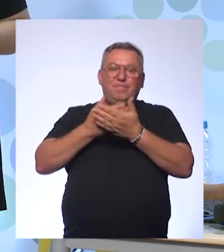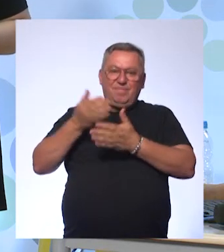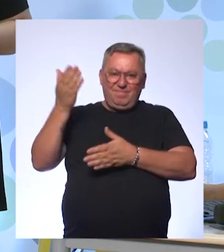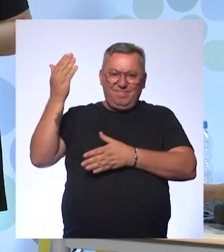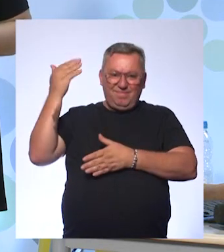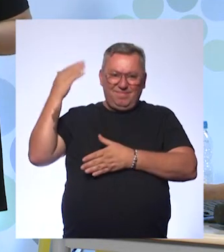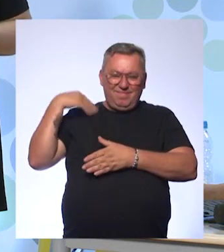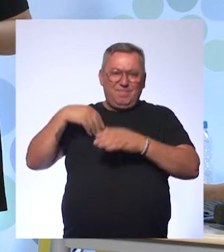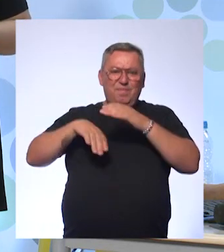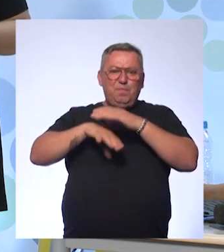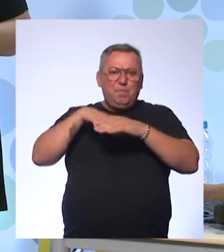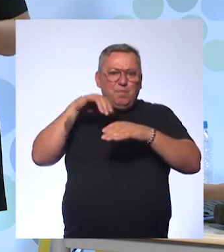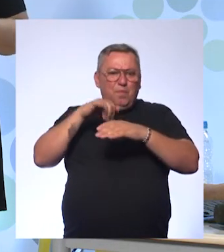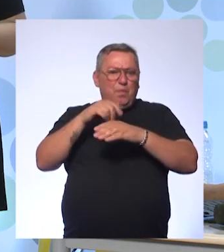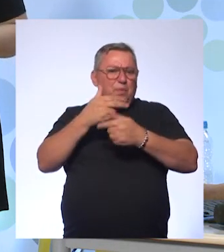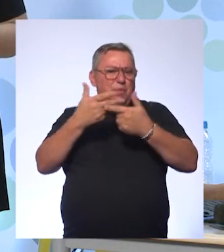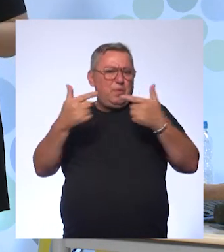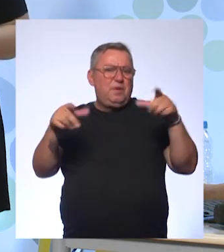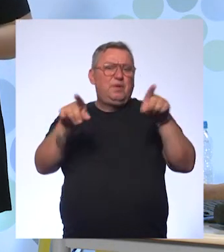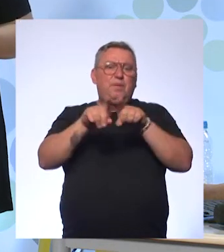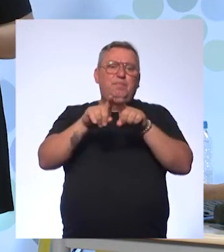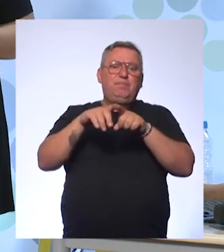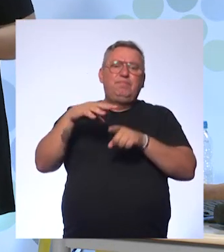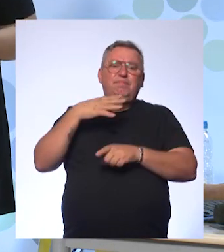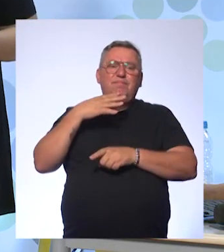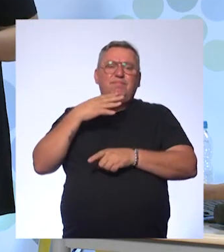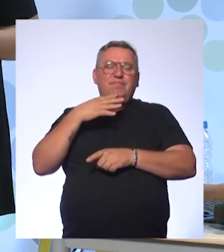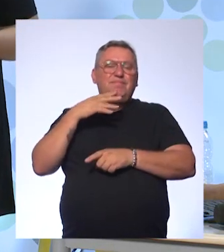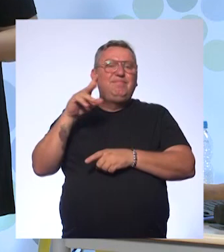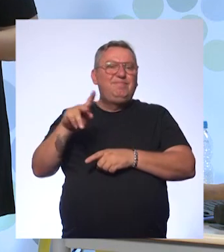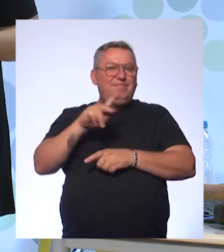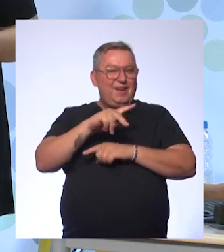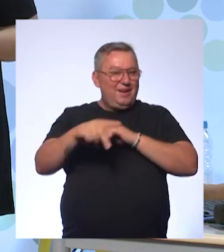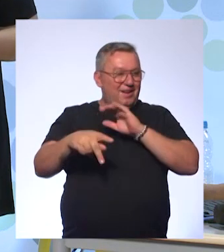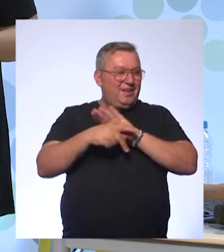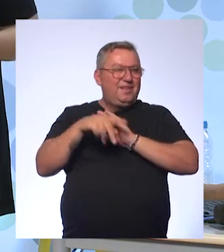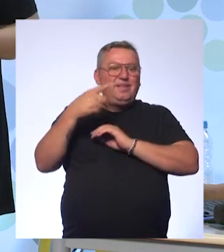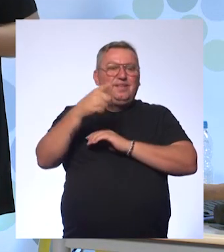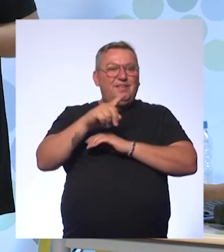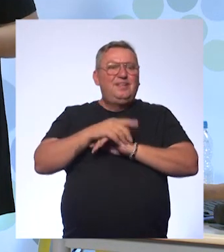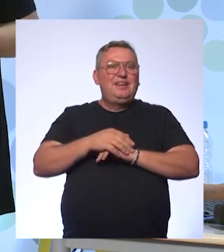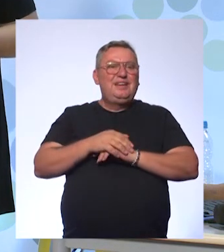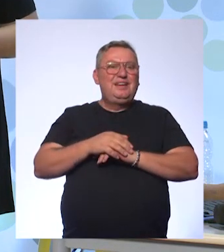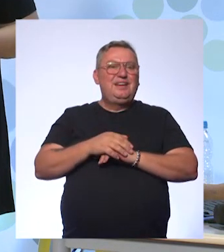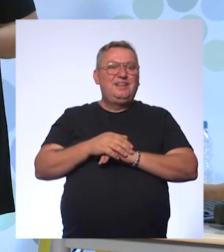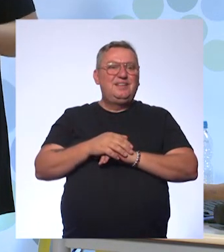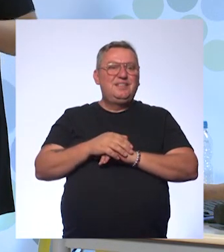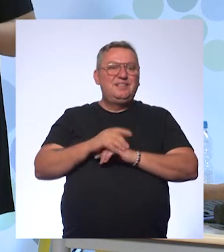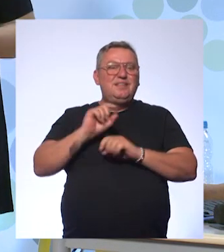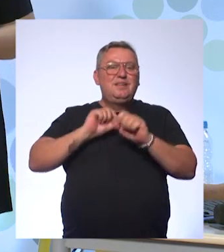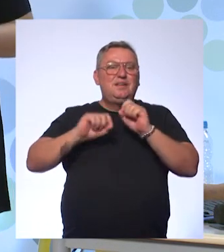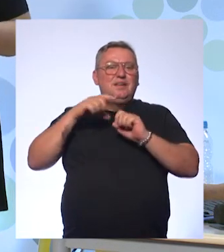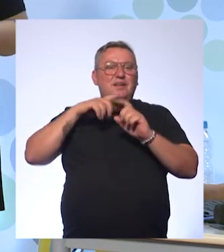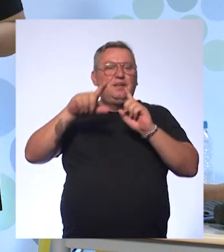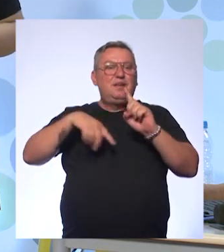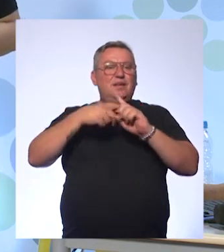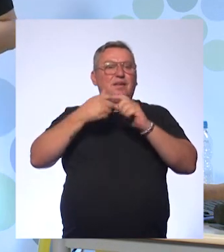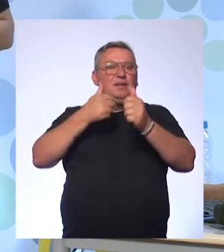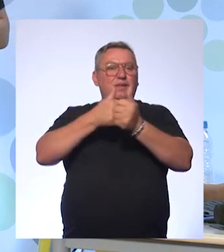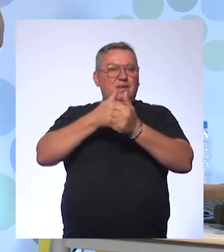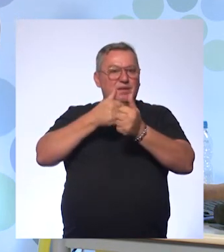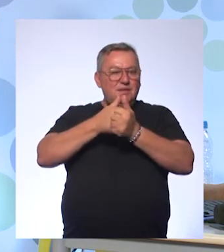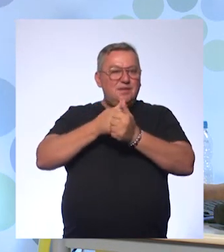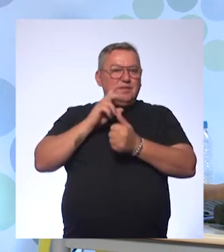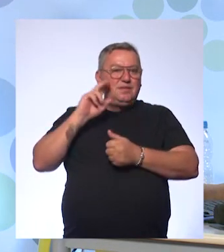outras aulas, né, se aprofundando e também se aprofundando com os professores de vocês aí, que estão mais próximos e